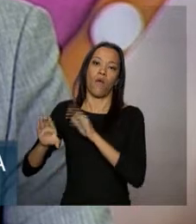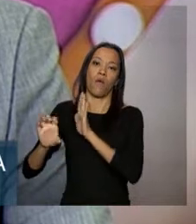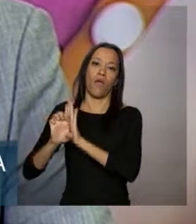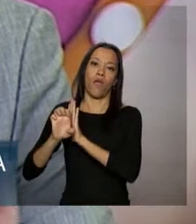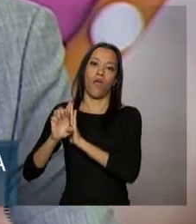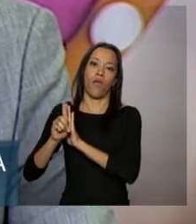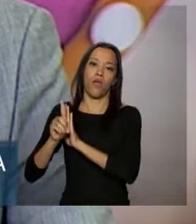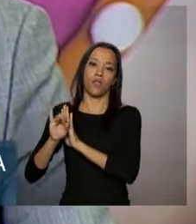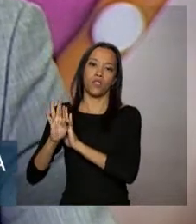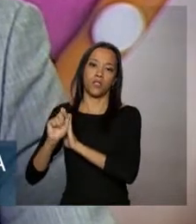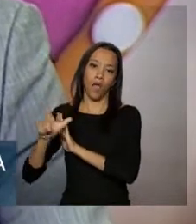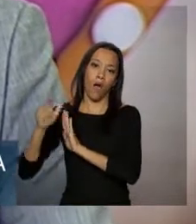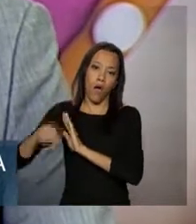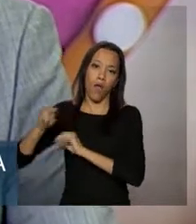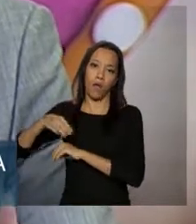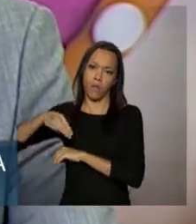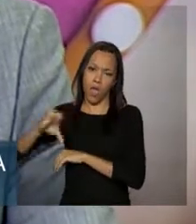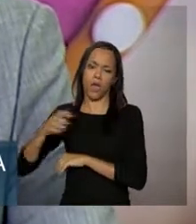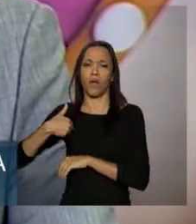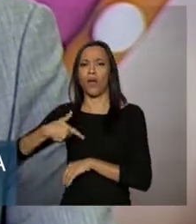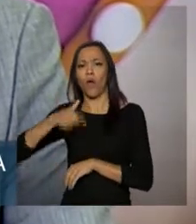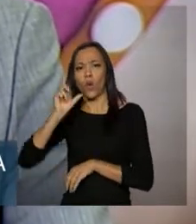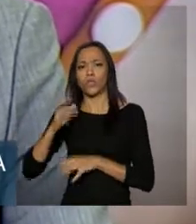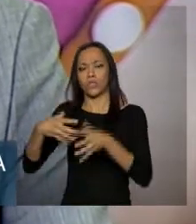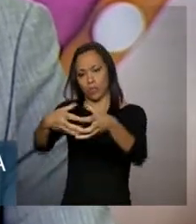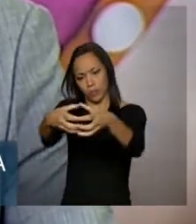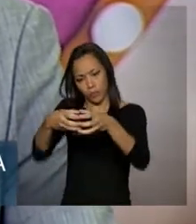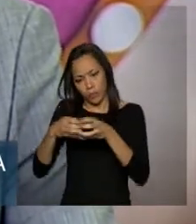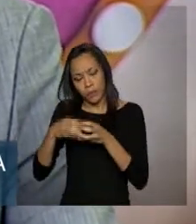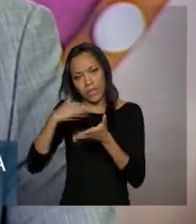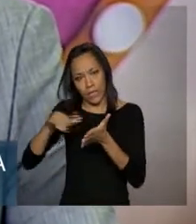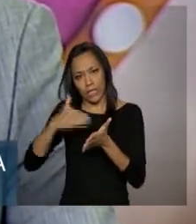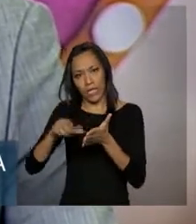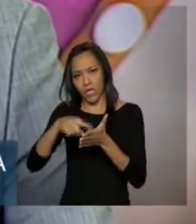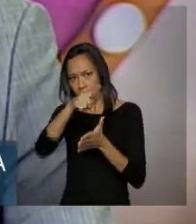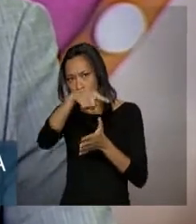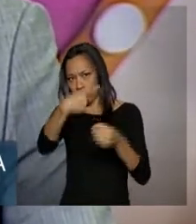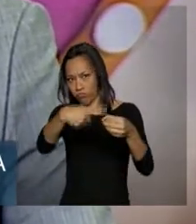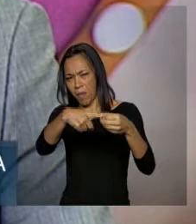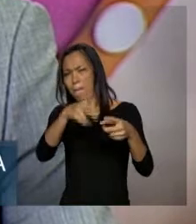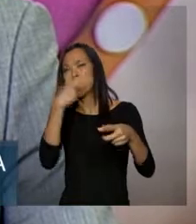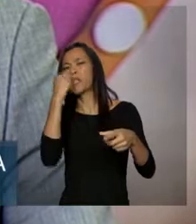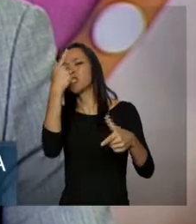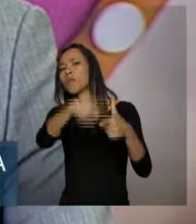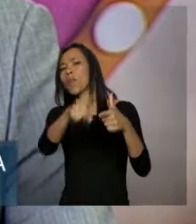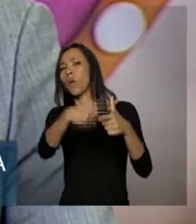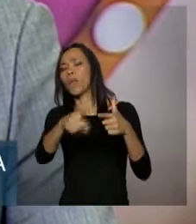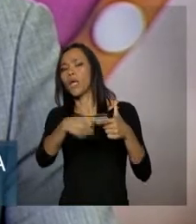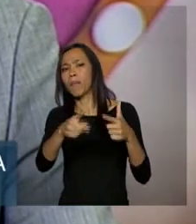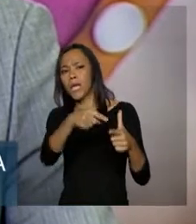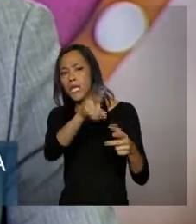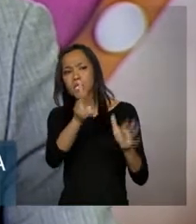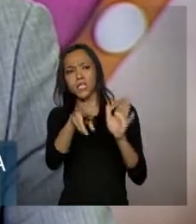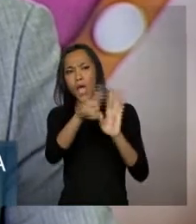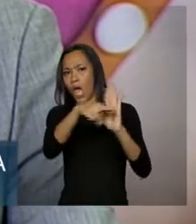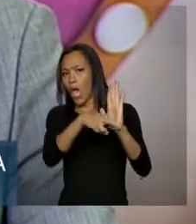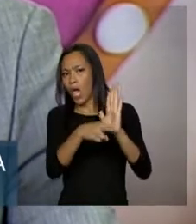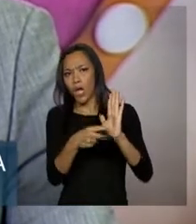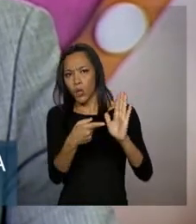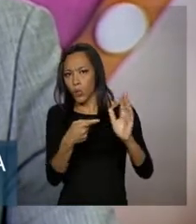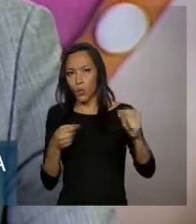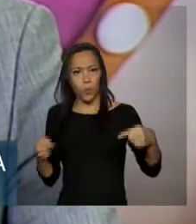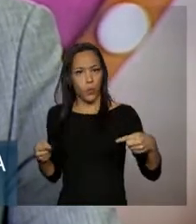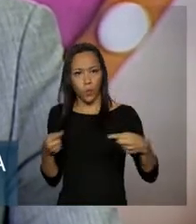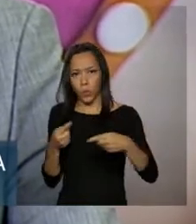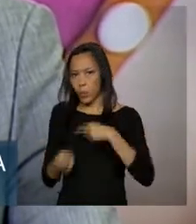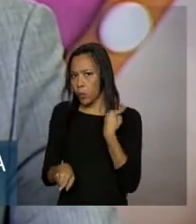recebi delegação da cidade de Quixadá, tive a oportunidade de explicá-los, mas parece que eles têm um problema no edital. Eles não cumpriram